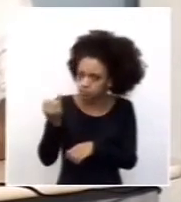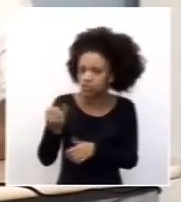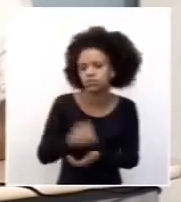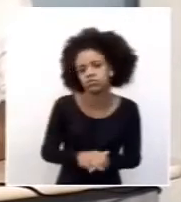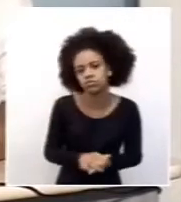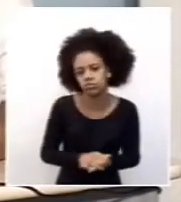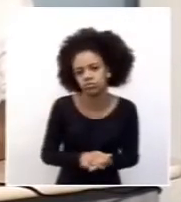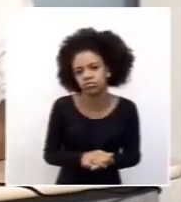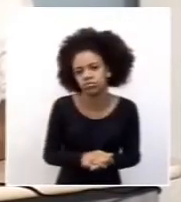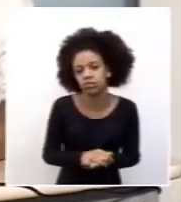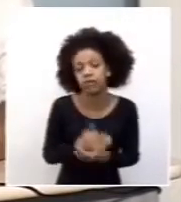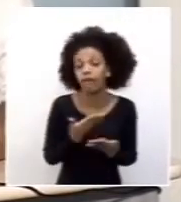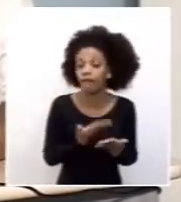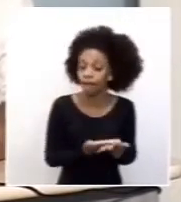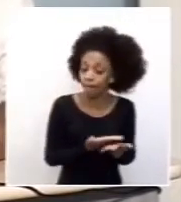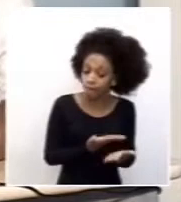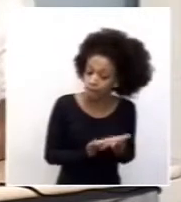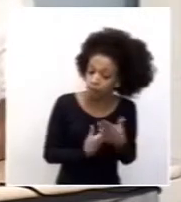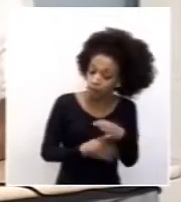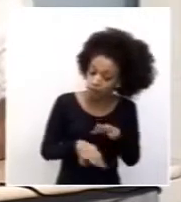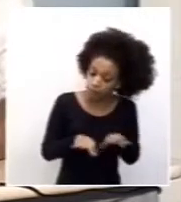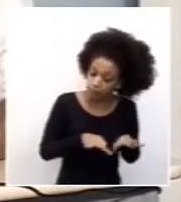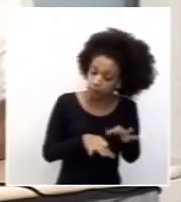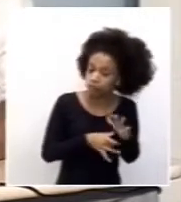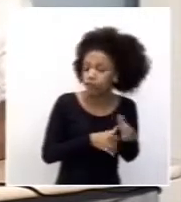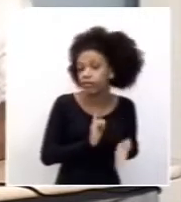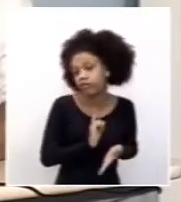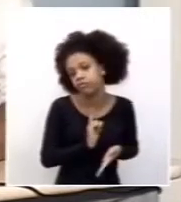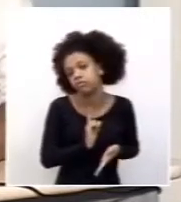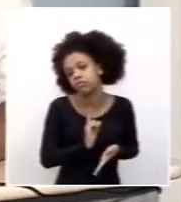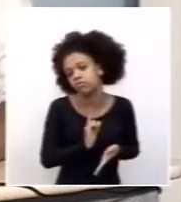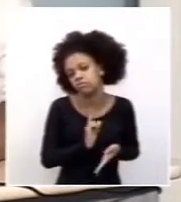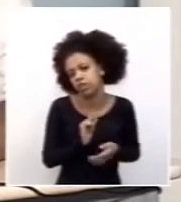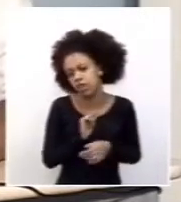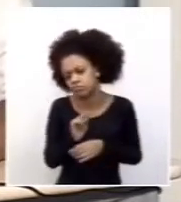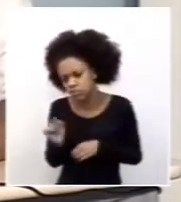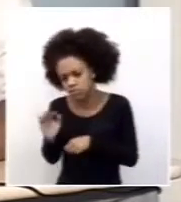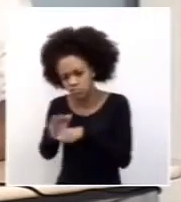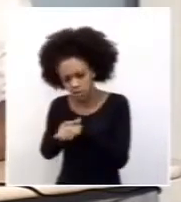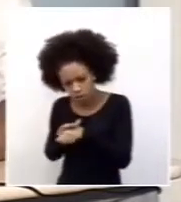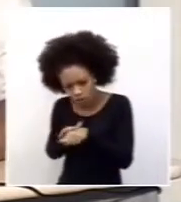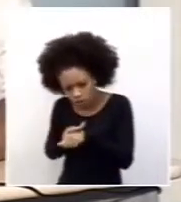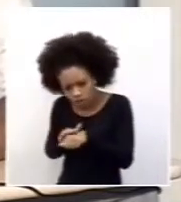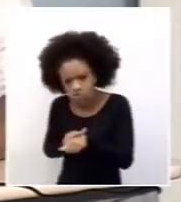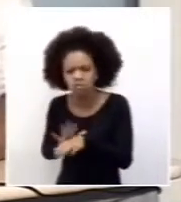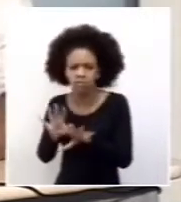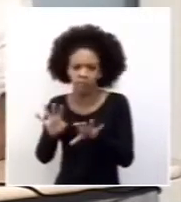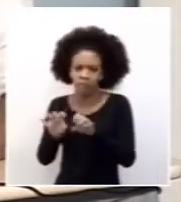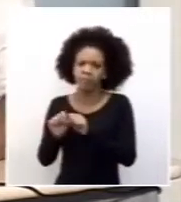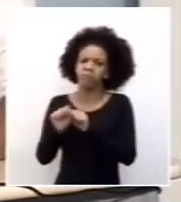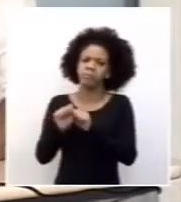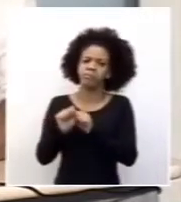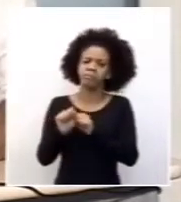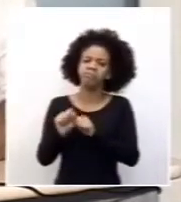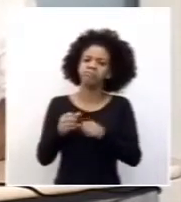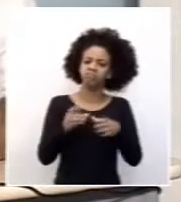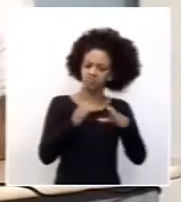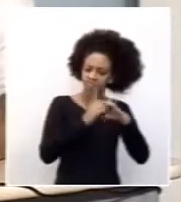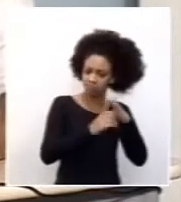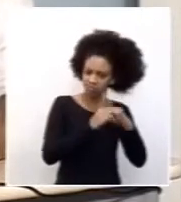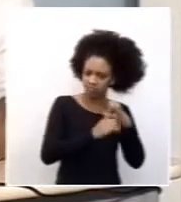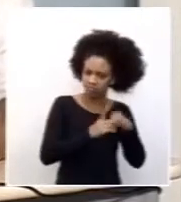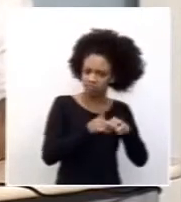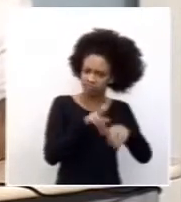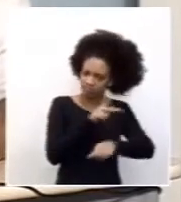a aula planejada, é você estar conversando nos seus ATPCs com a coordenação